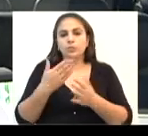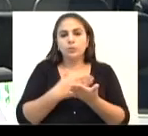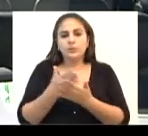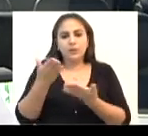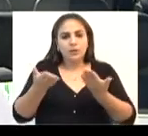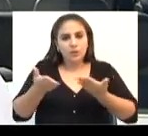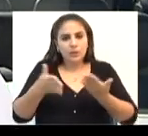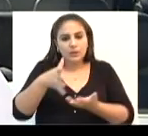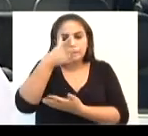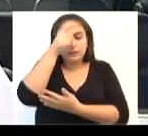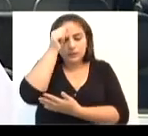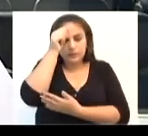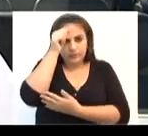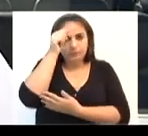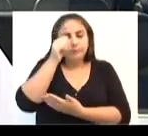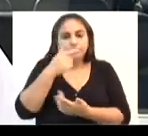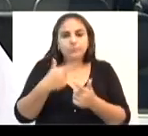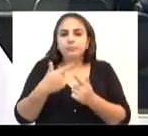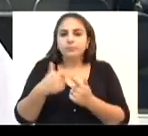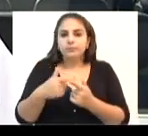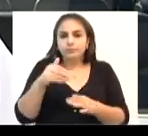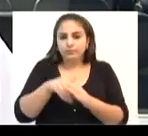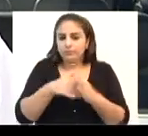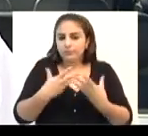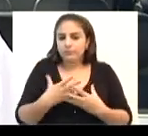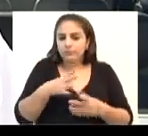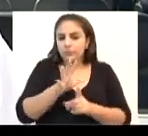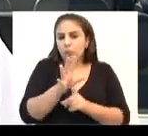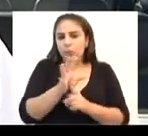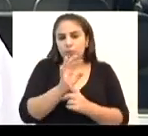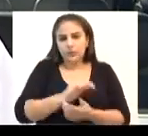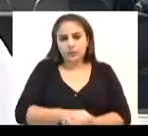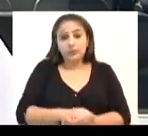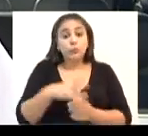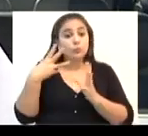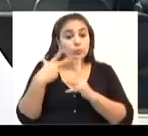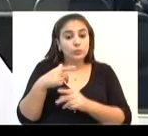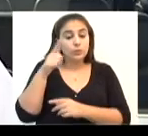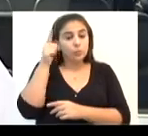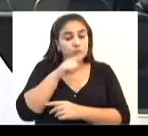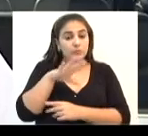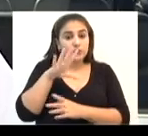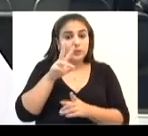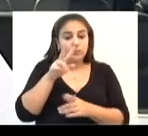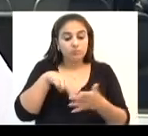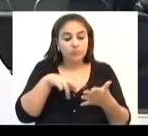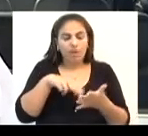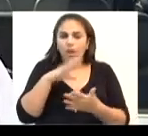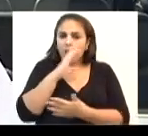a gente vai analisar os motivos do veto, mas pelo aquilo que eu pude ler rapidamente,